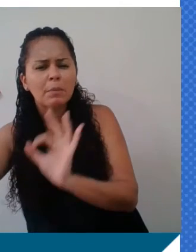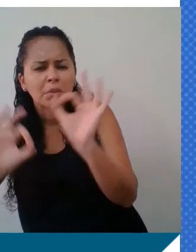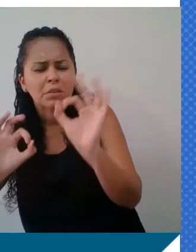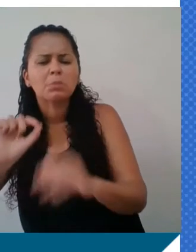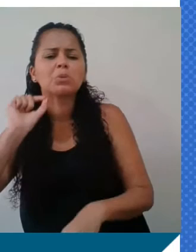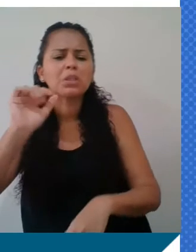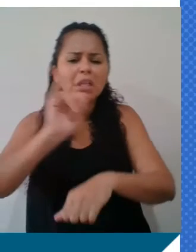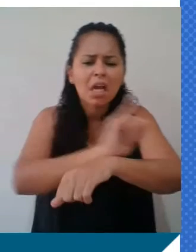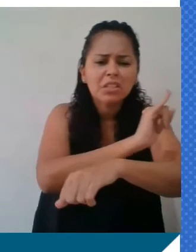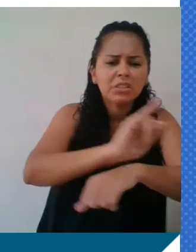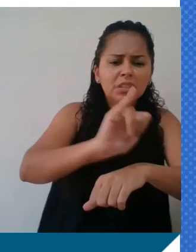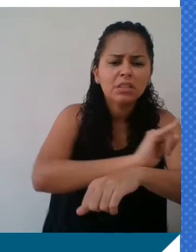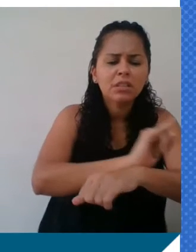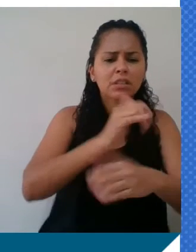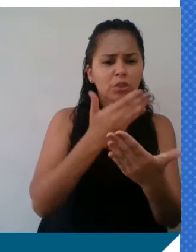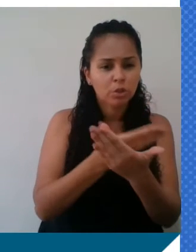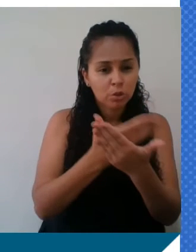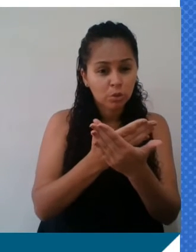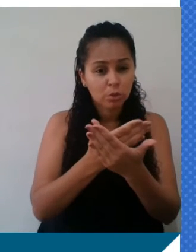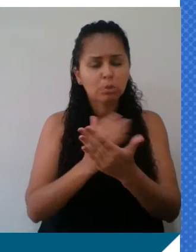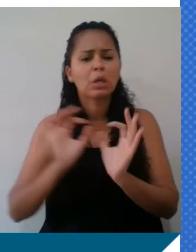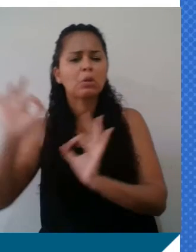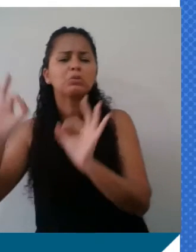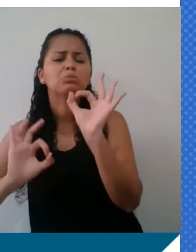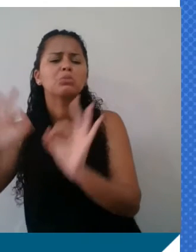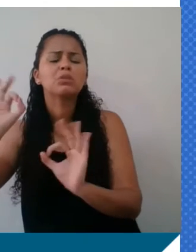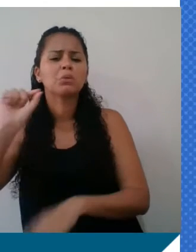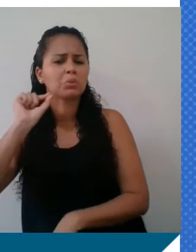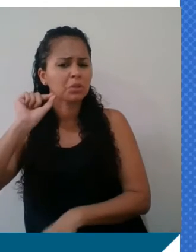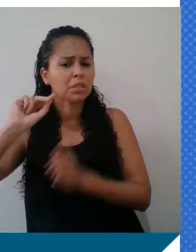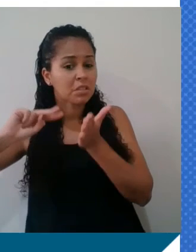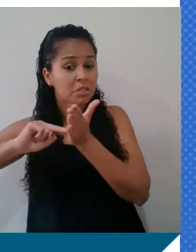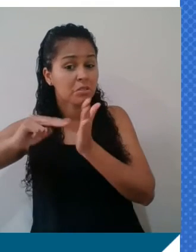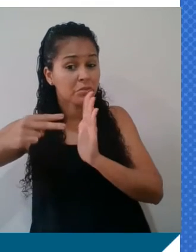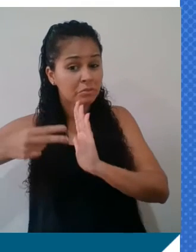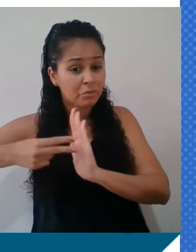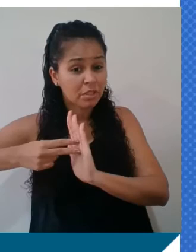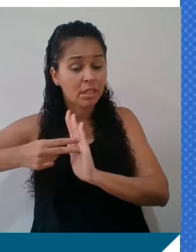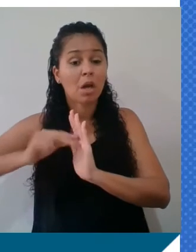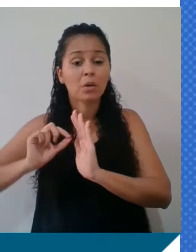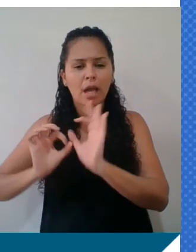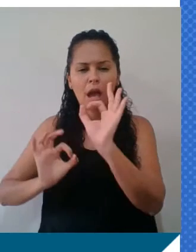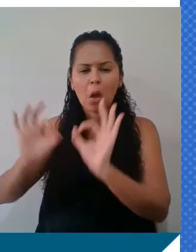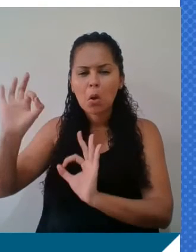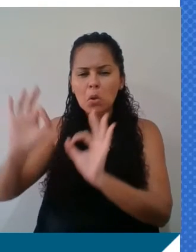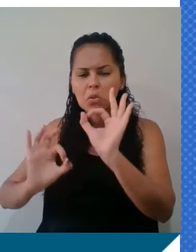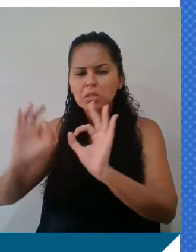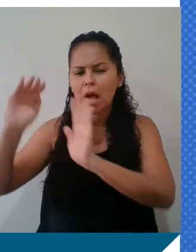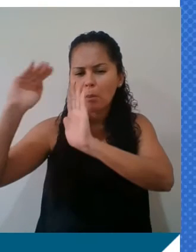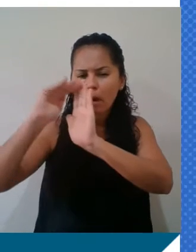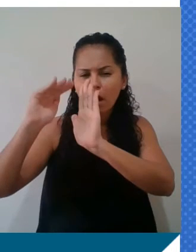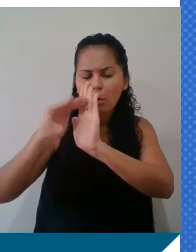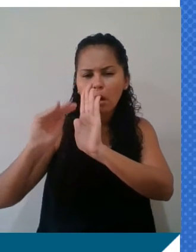as estratégias de estudo, tá? Vamos pegar a palavra planejar. Planejar significa organizar um plano,